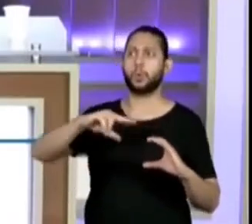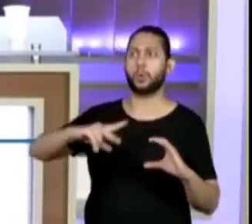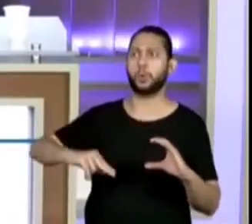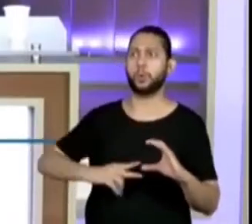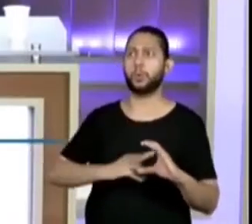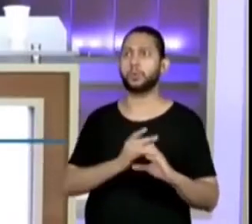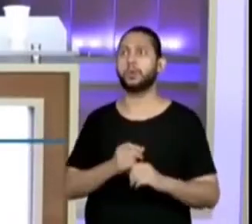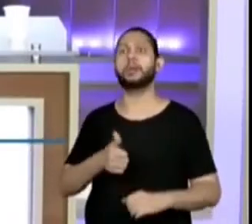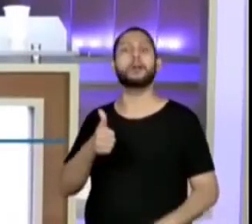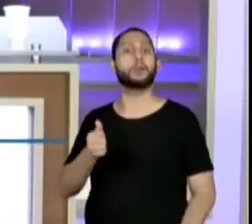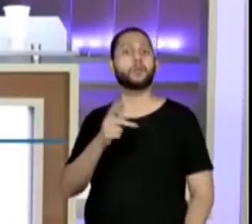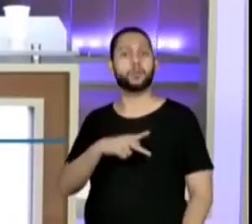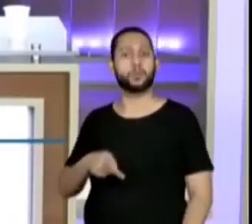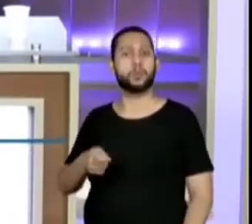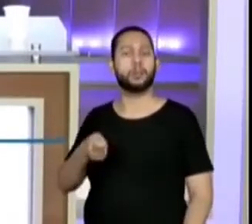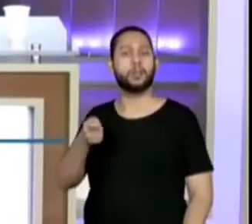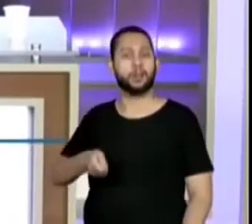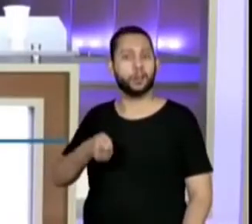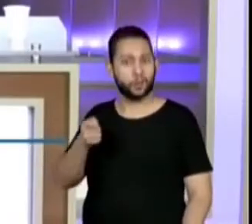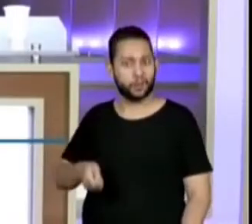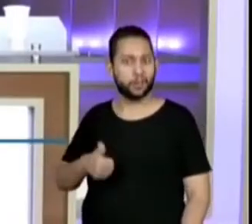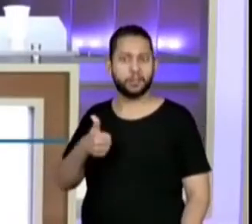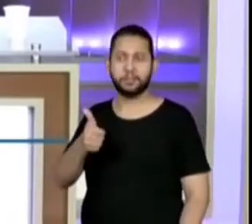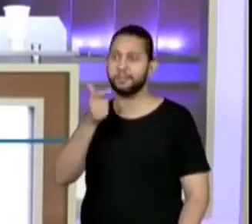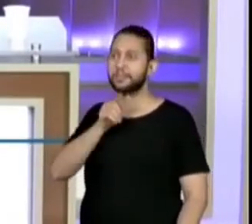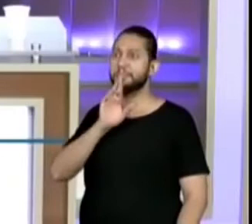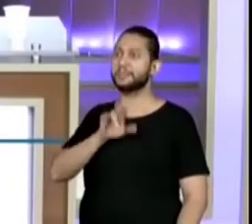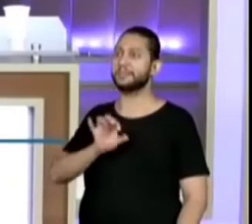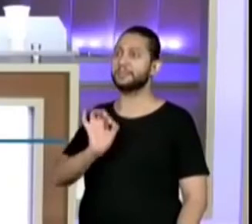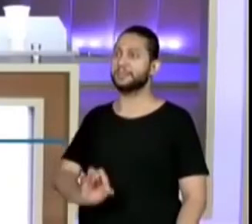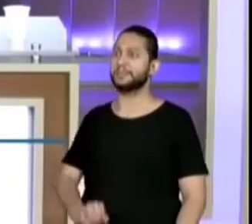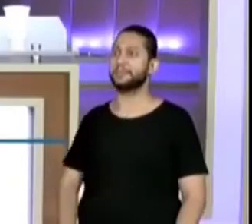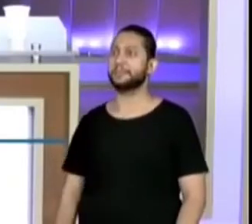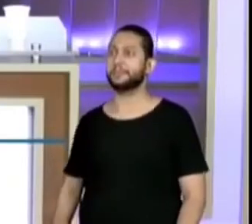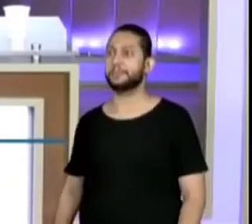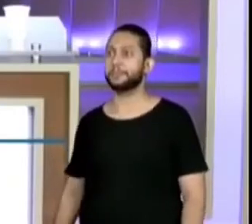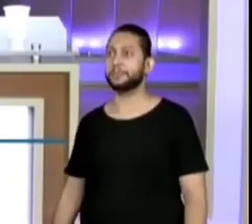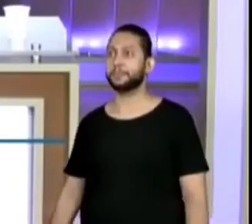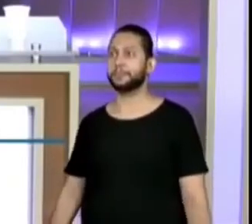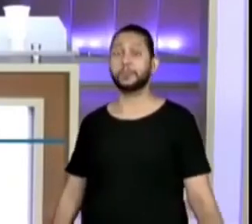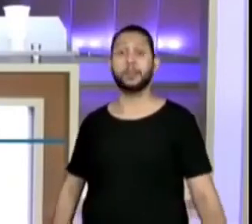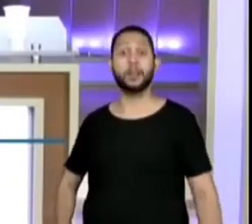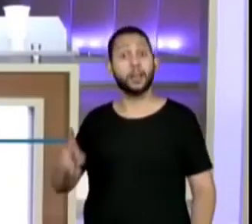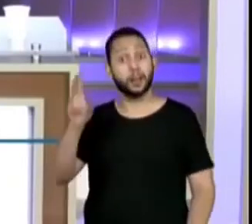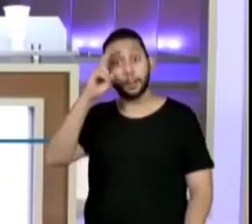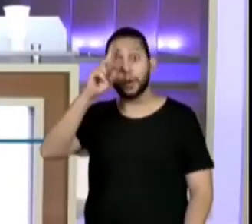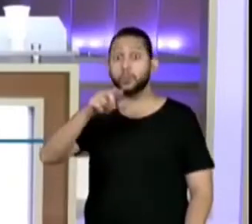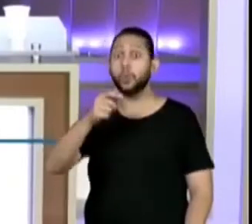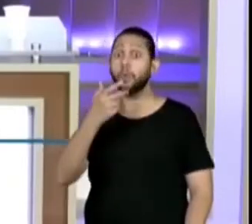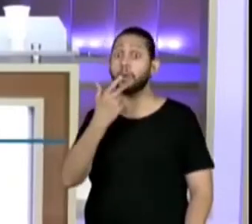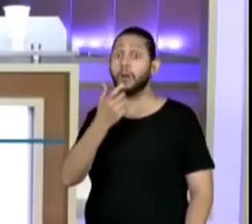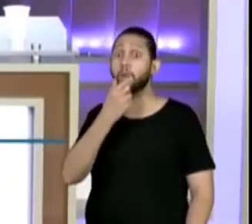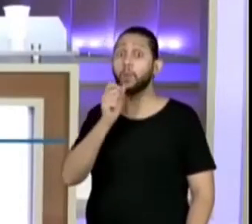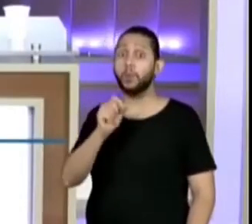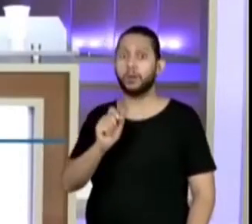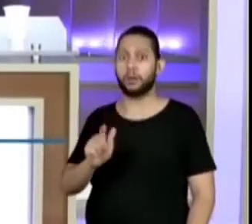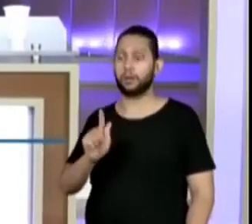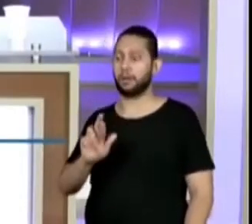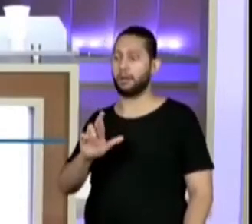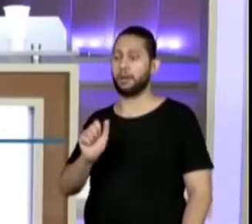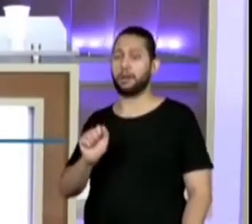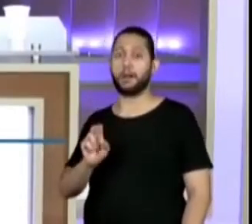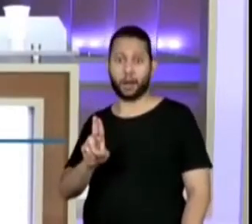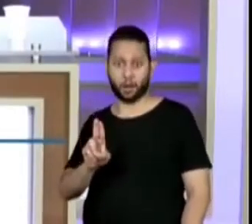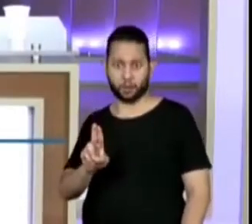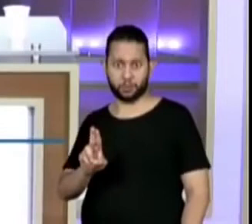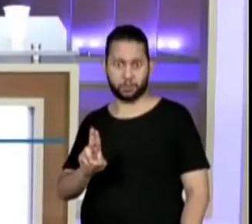Oliveira, Araraquara, 90 graus, é isso aí, turma. Então, vamos lá. Lembrando, turma, que eu estou falando de graus em direção, não tem nada a